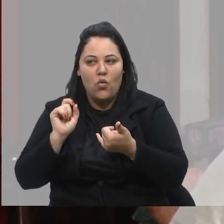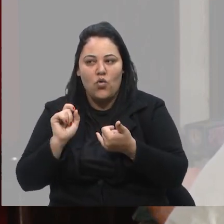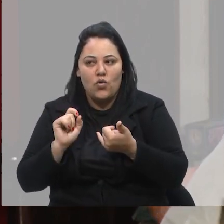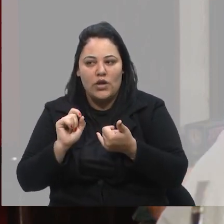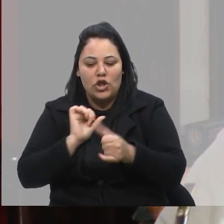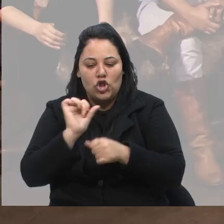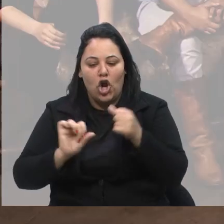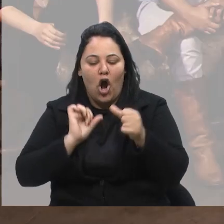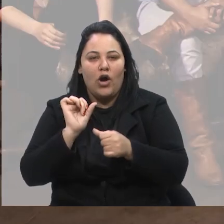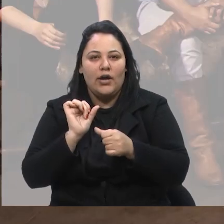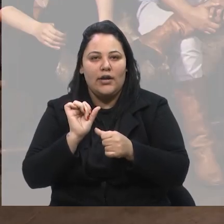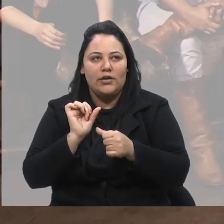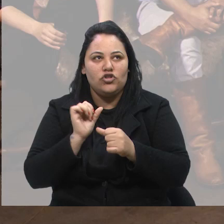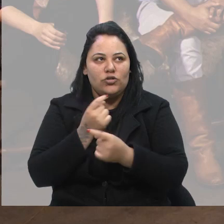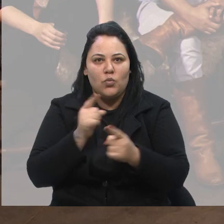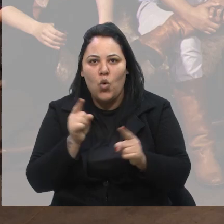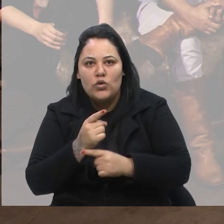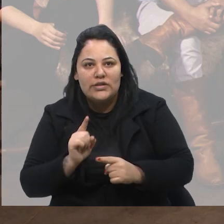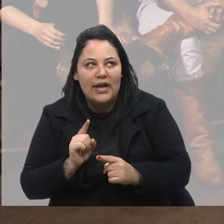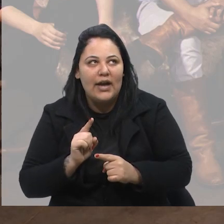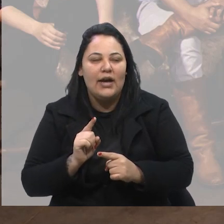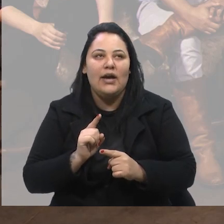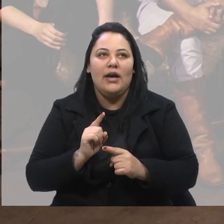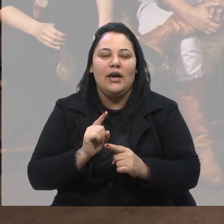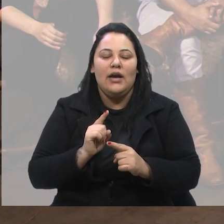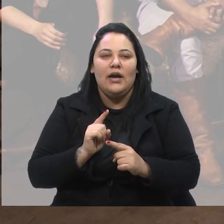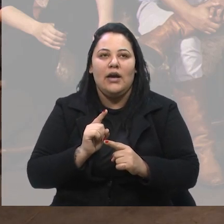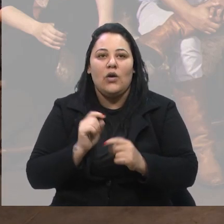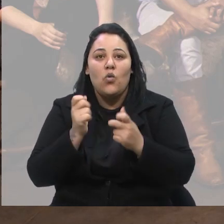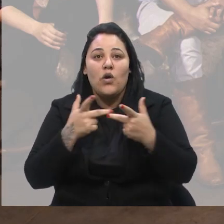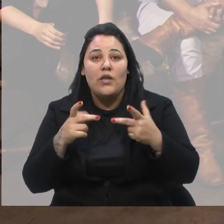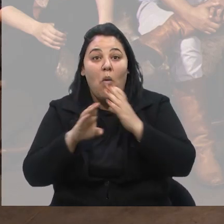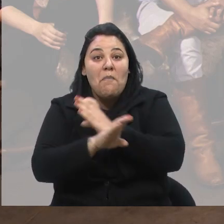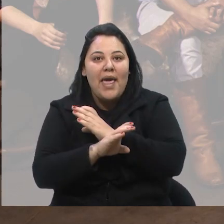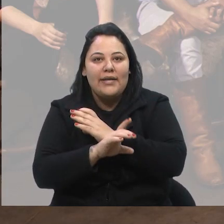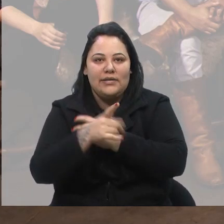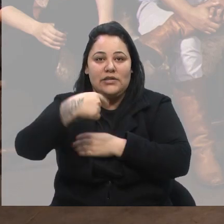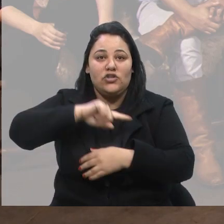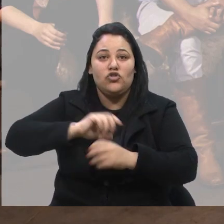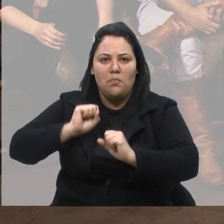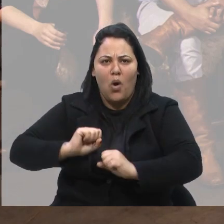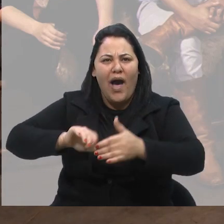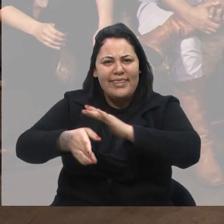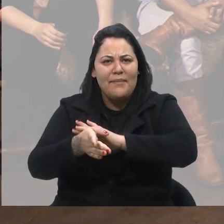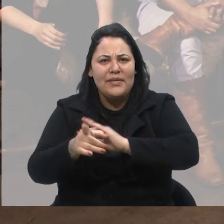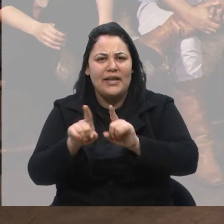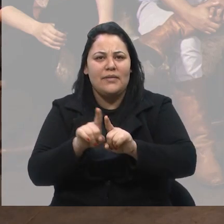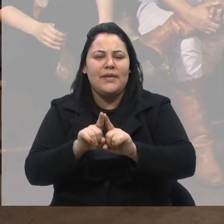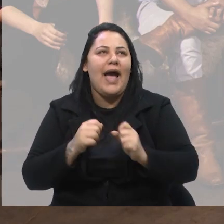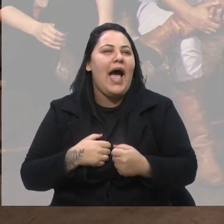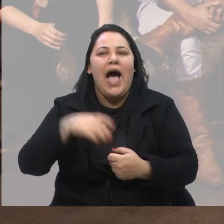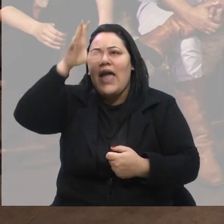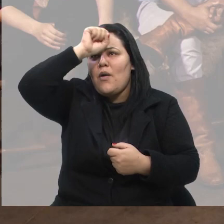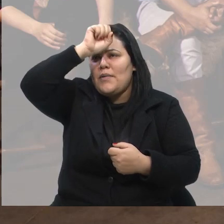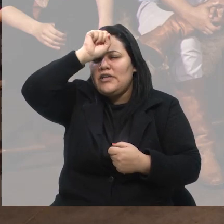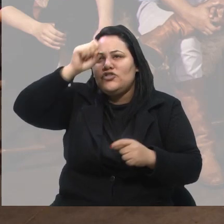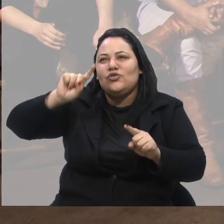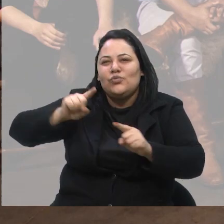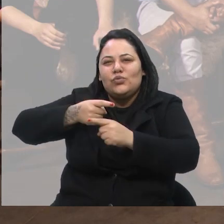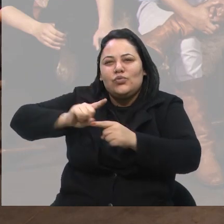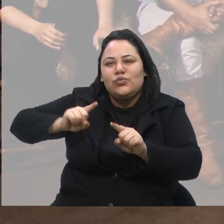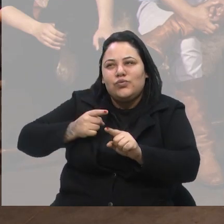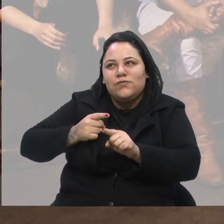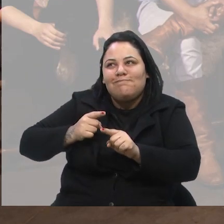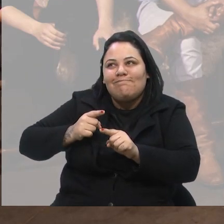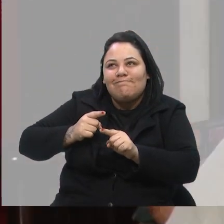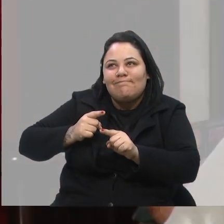atualiza sobre música, sobre coisas complexas que a gente pode trazer. Eu aprendi um arranjo novo lindo que ele